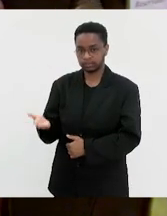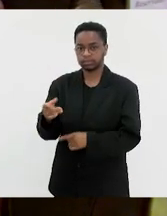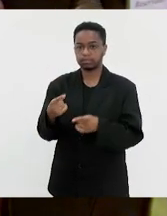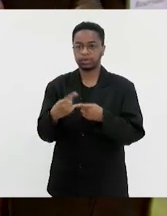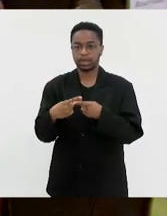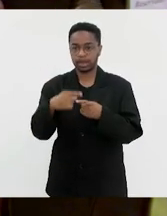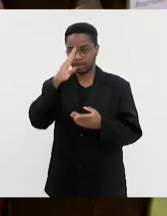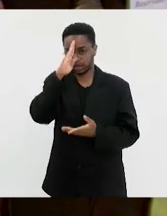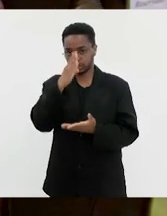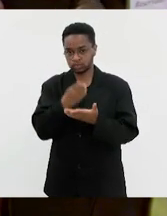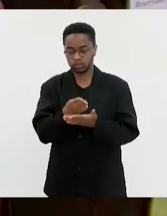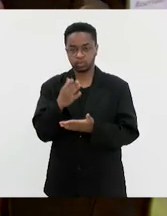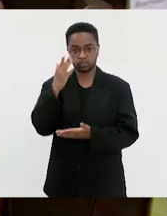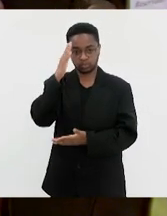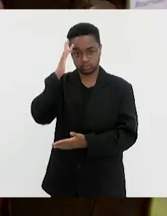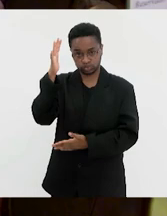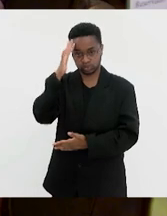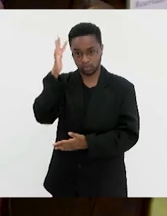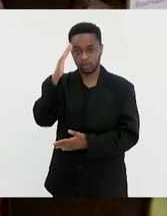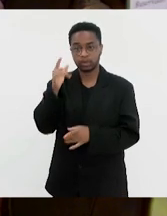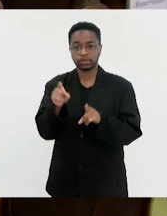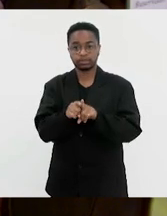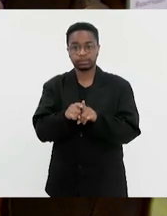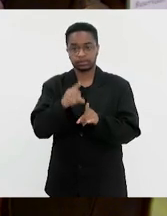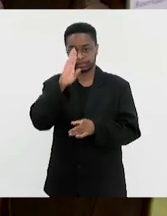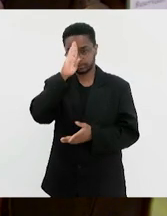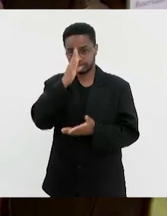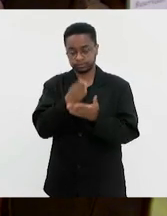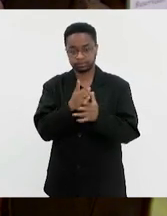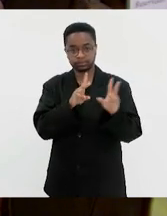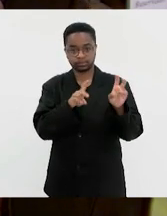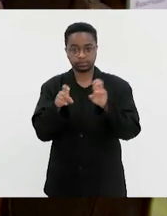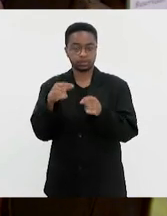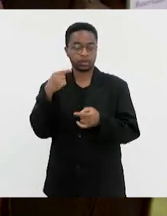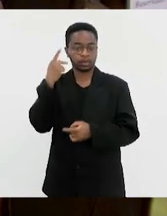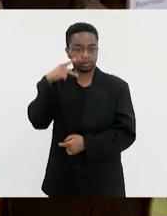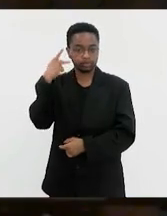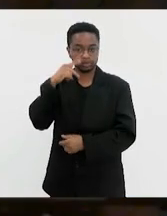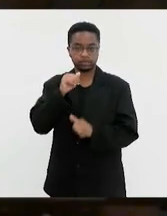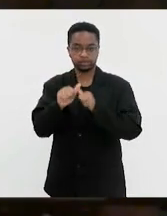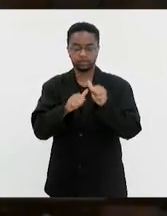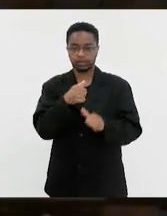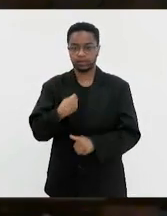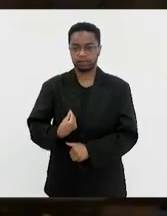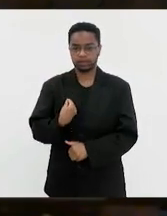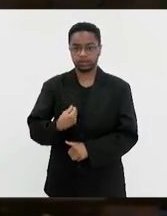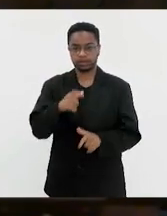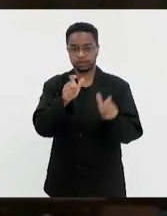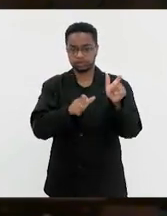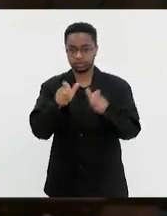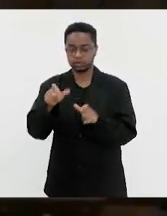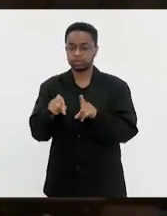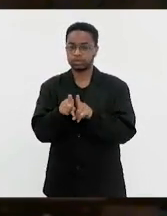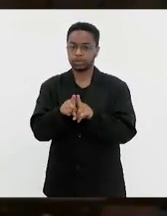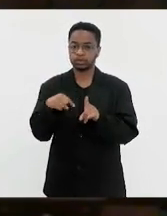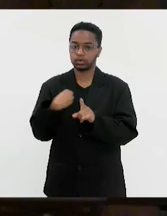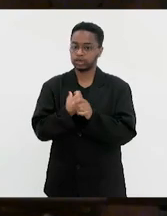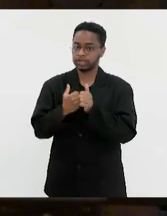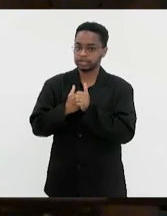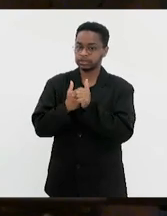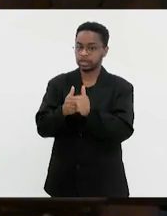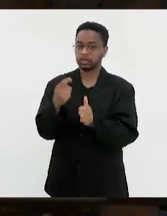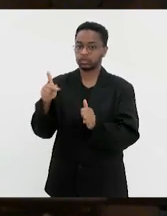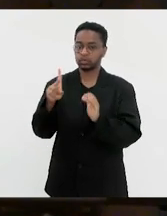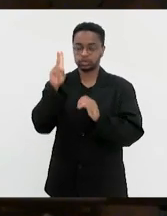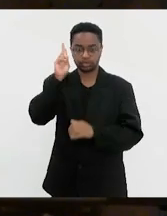sonho, né, dessa questão de política, de transformar a vida das pessoas. E a gente segue teu legado, segue tua história,